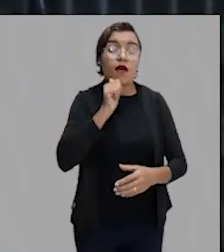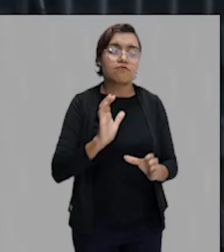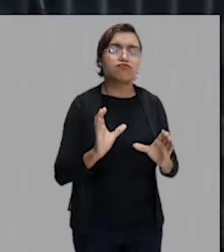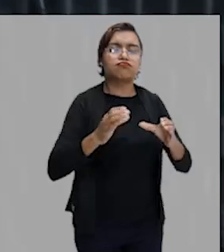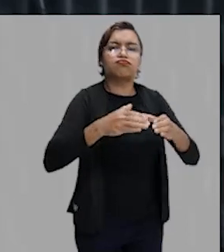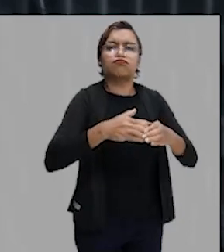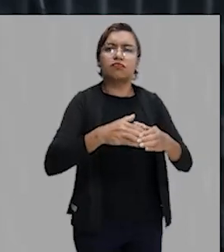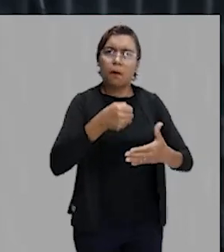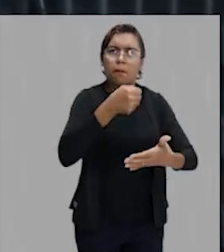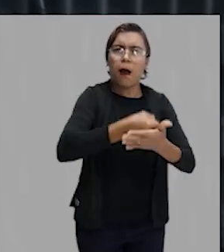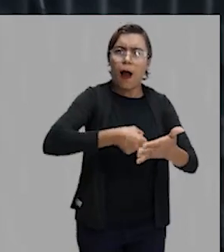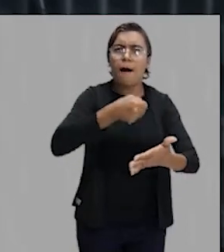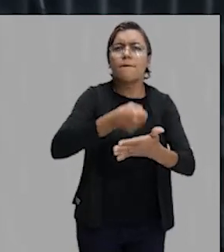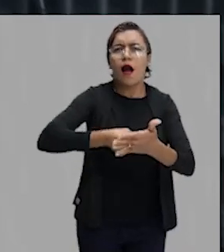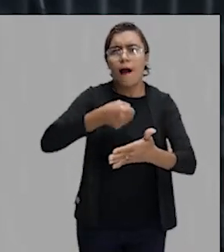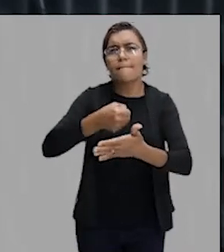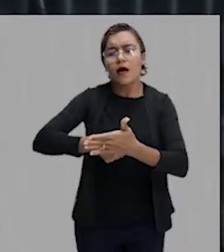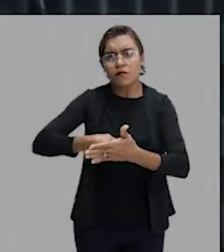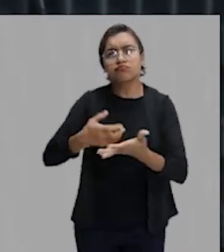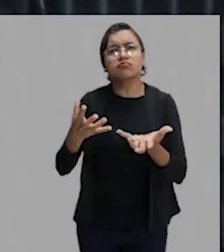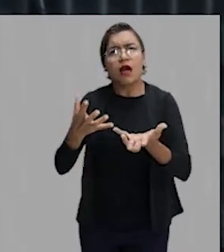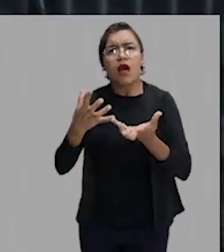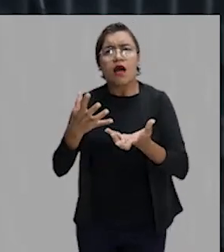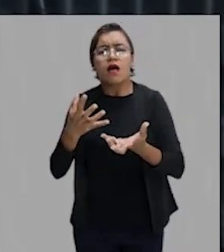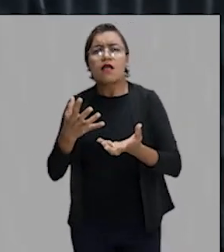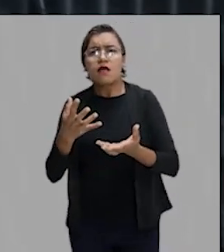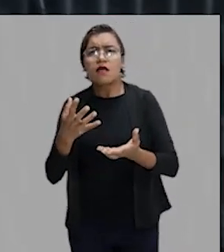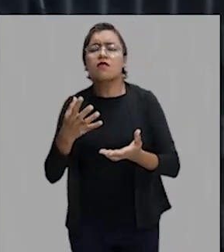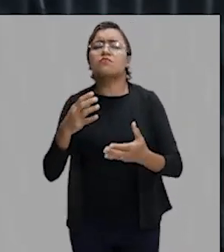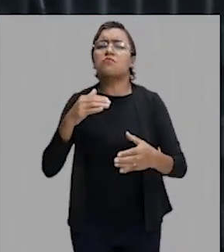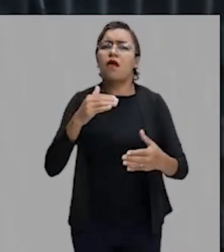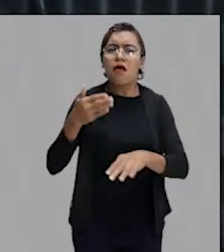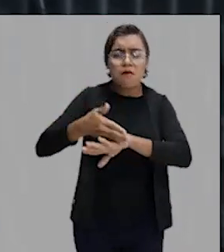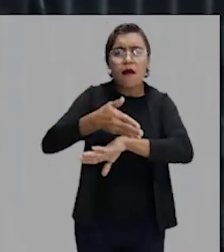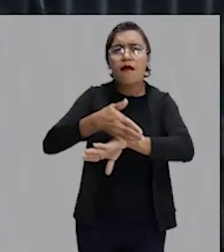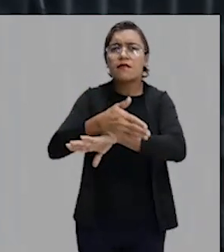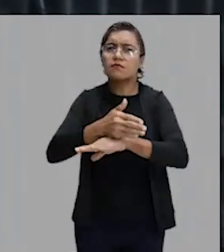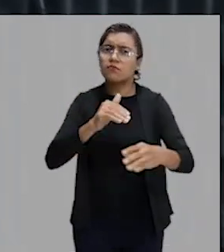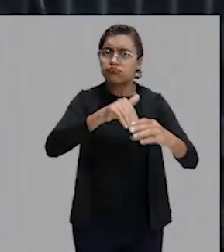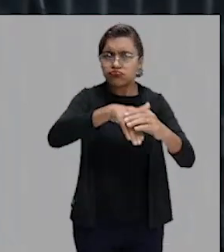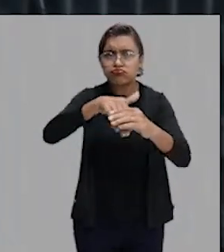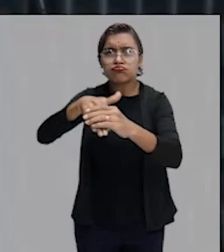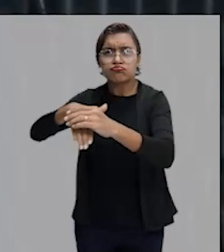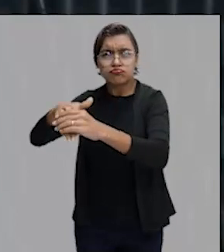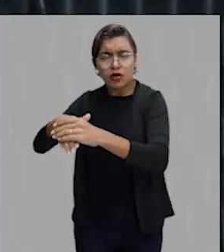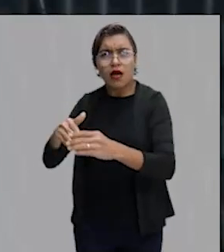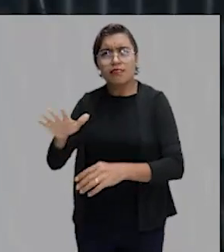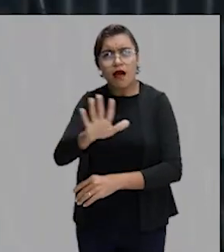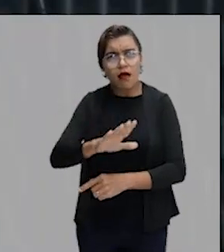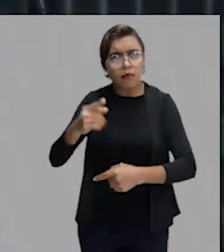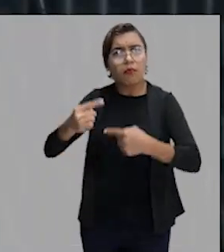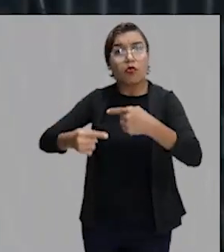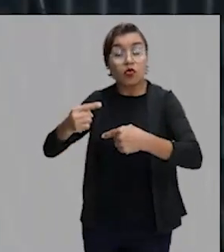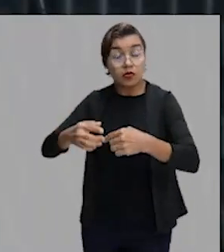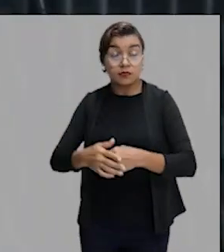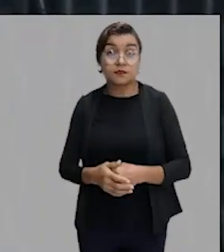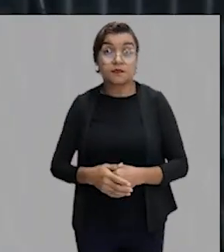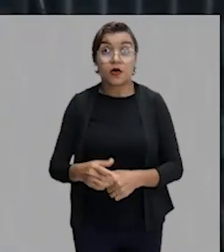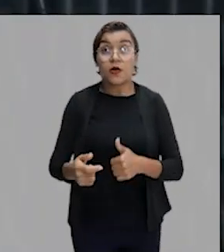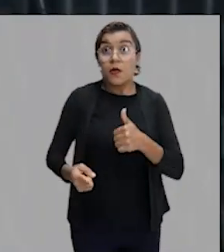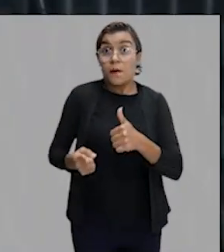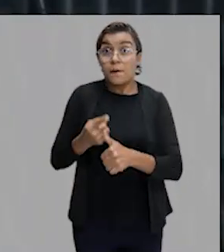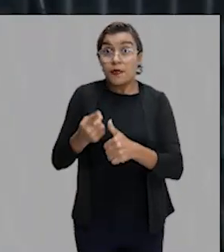isso, pela ampliação do direito ao voto e a participação política também para as mulheres. O primeiro país do